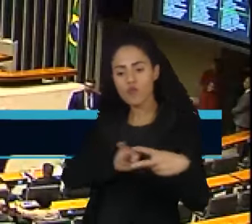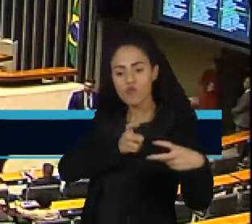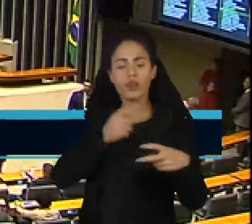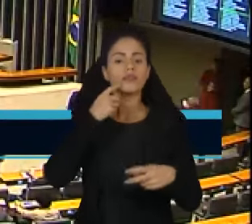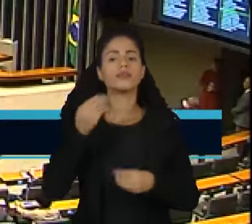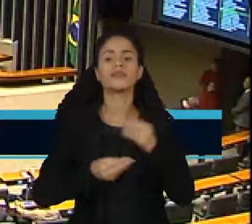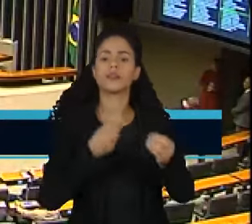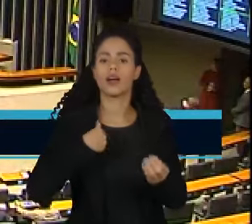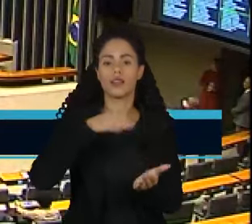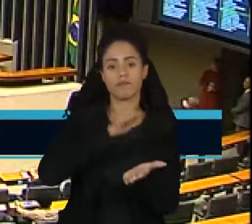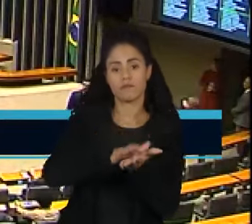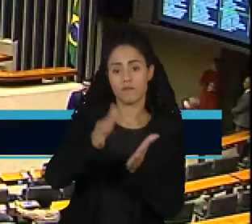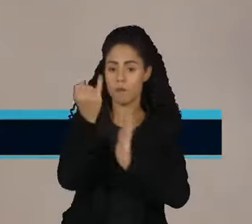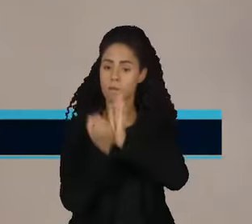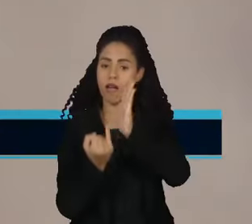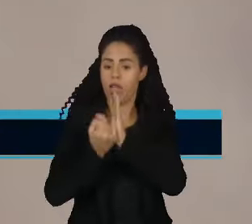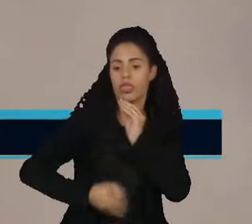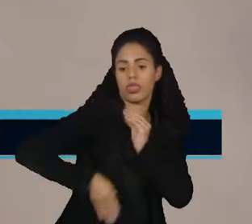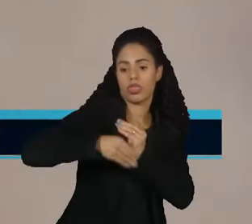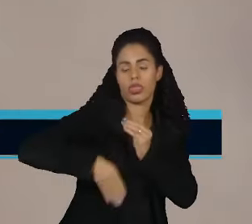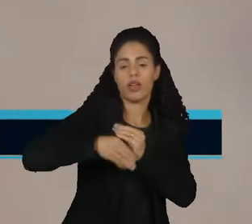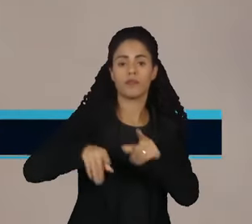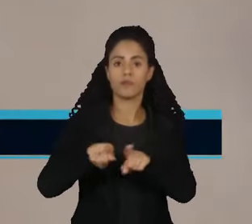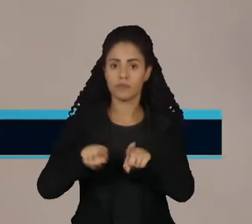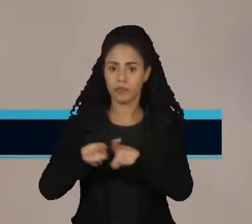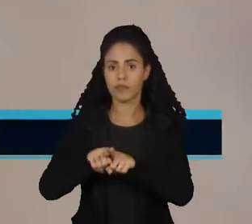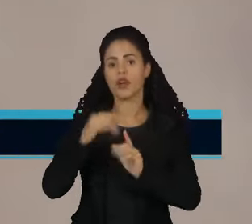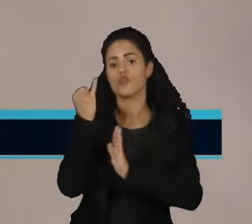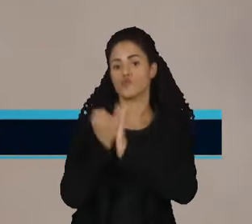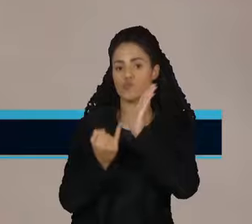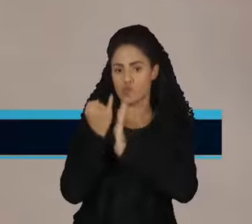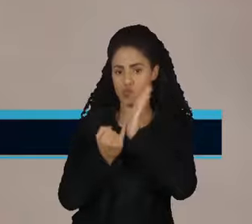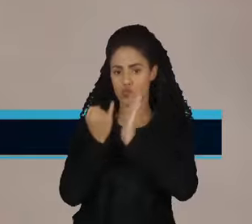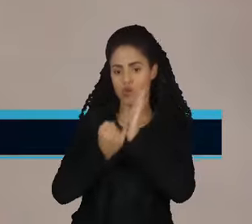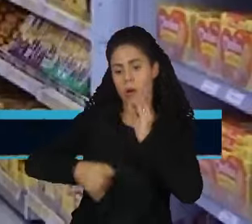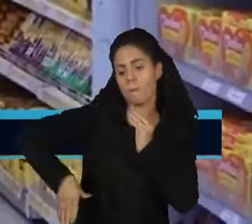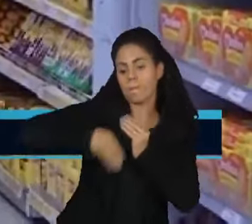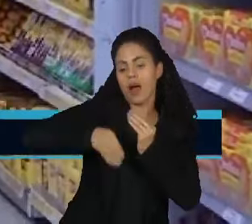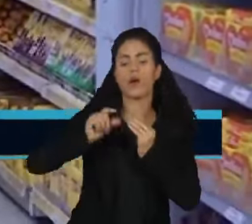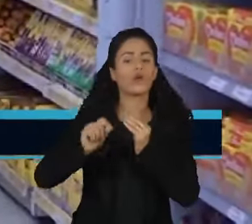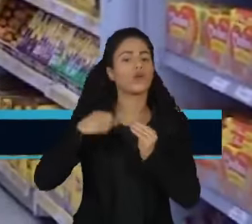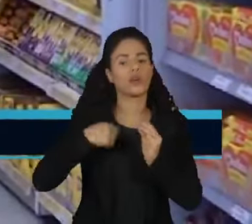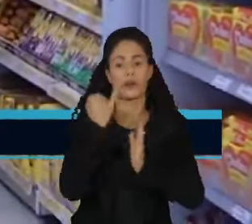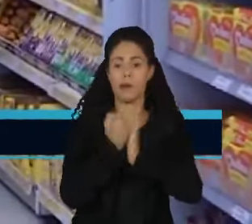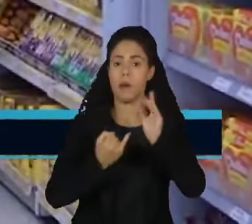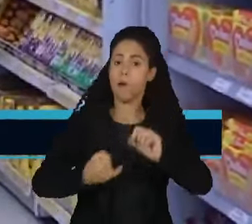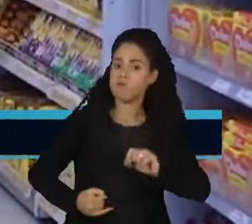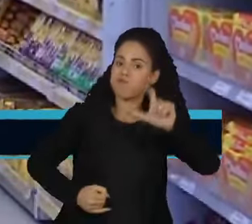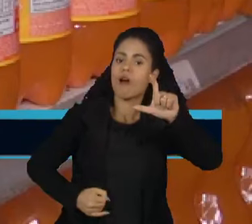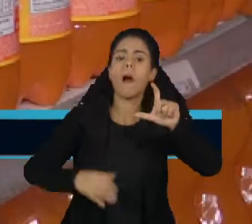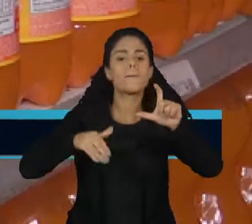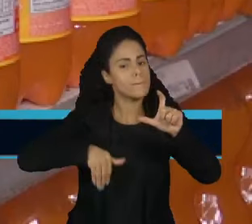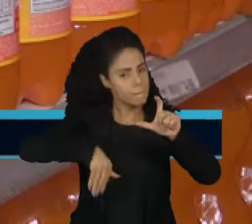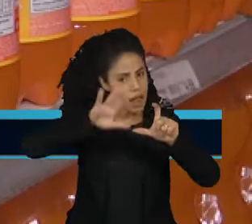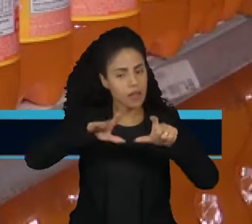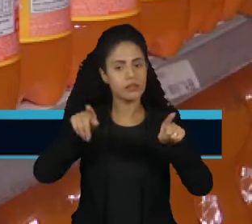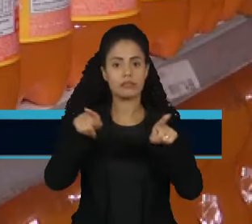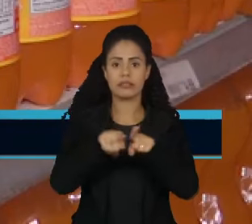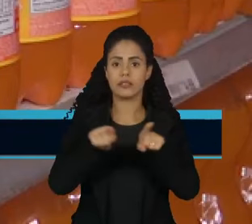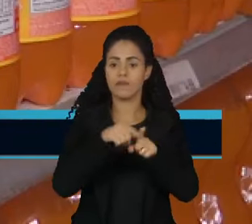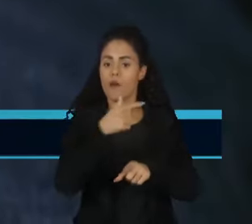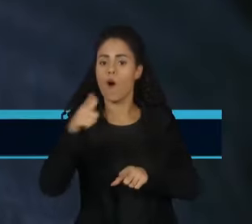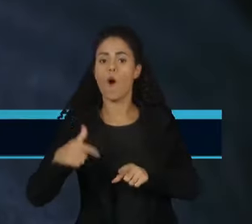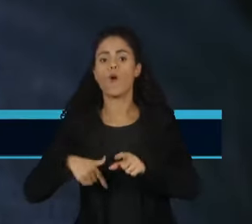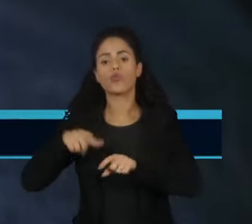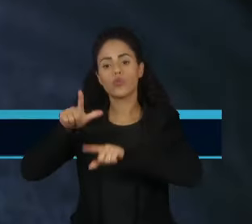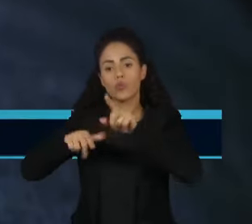mais itens no imposto seletivo, o chamado imposto do pecado, que terá alíquotas maiores e vai incidir sobre